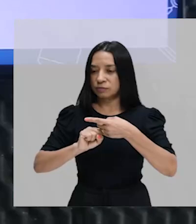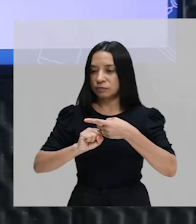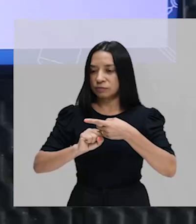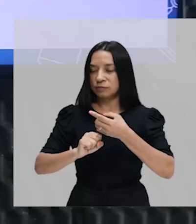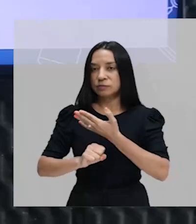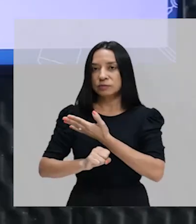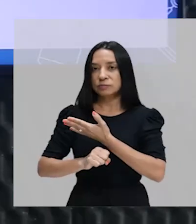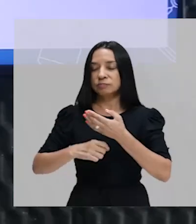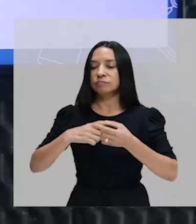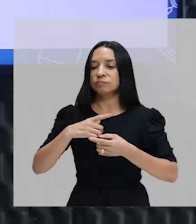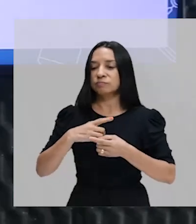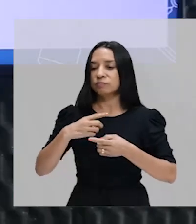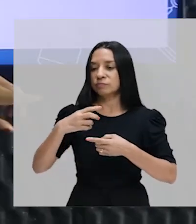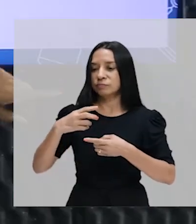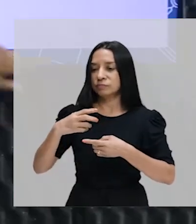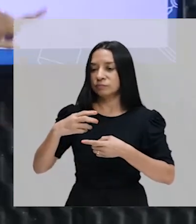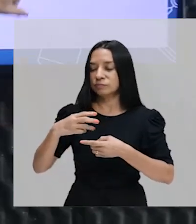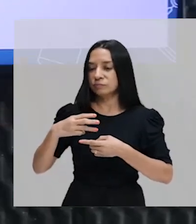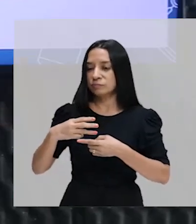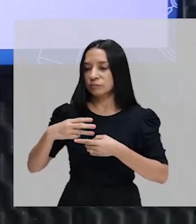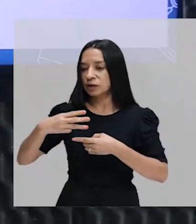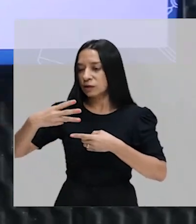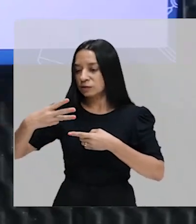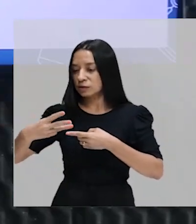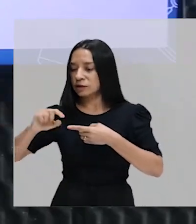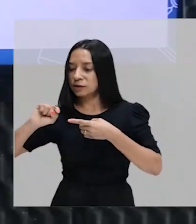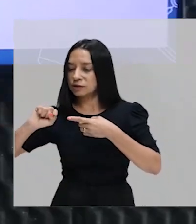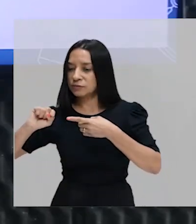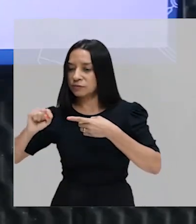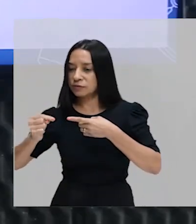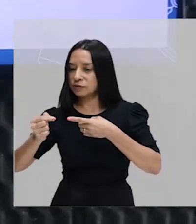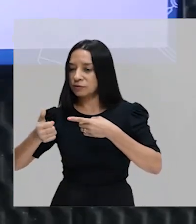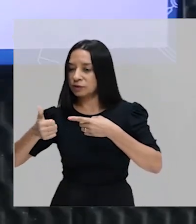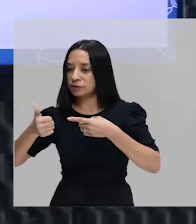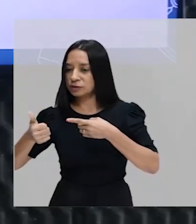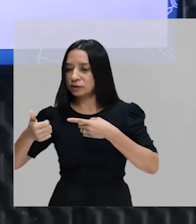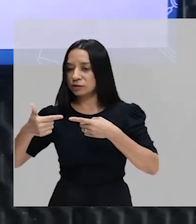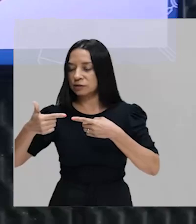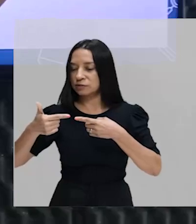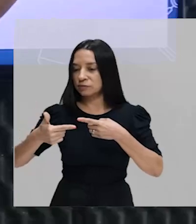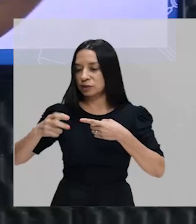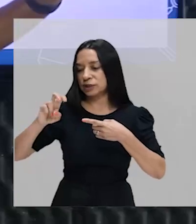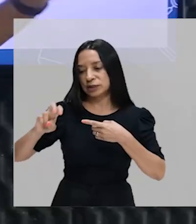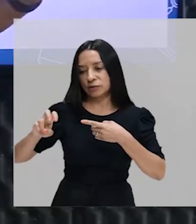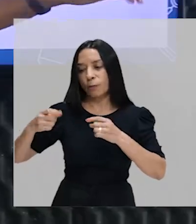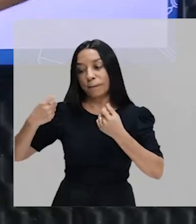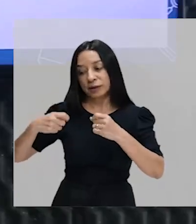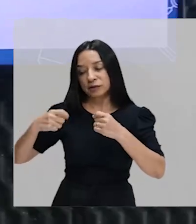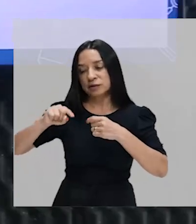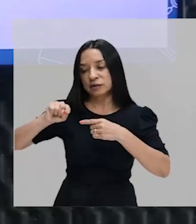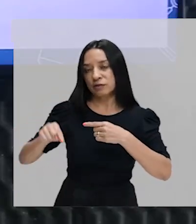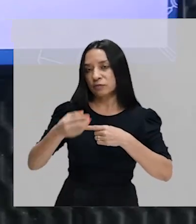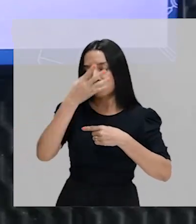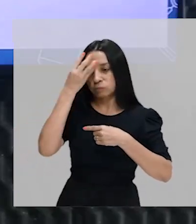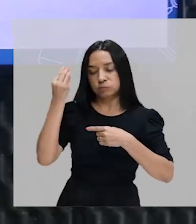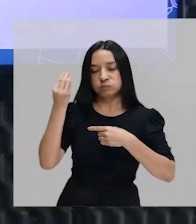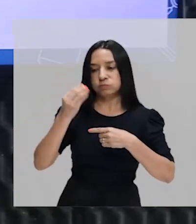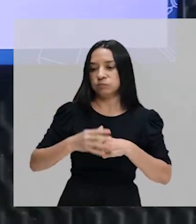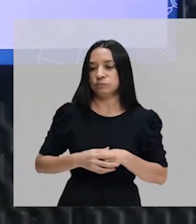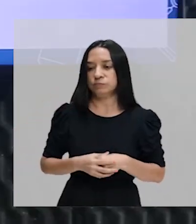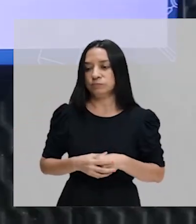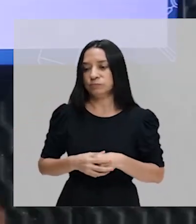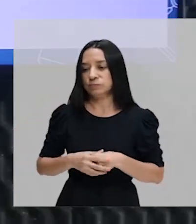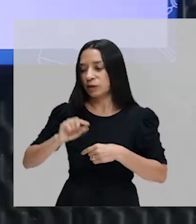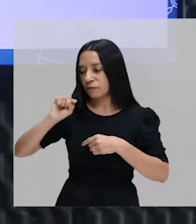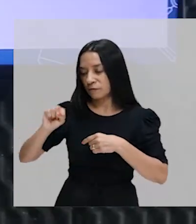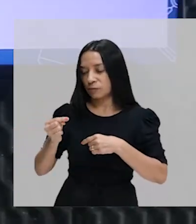caso, tá 3,125. Bota essa vírgula aí, porque jamais 25 dividido por 8 vai dar 3.000 e lá vai, tá? Só bota a vírgula e tá